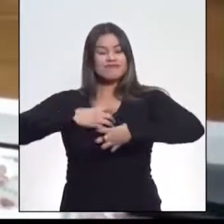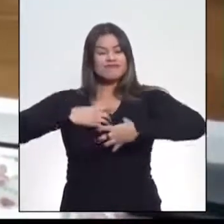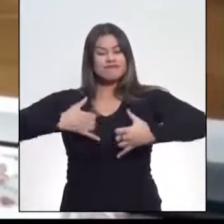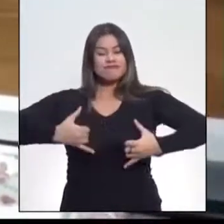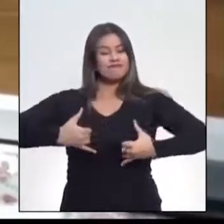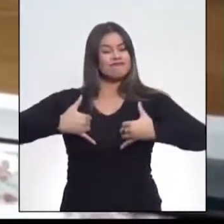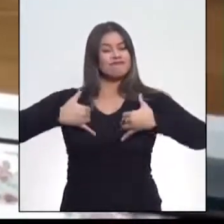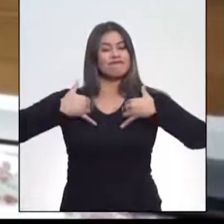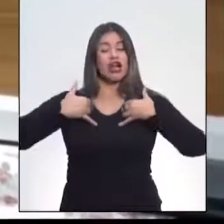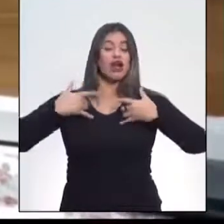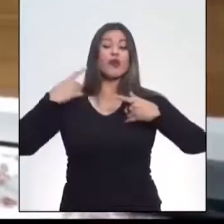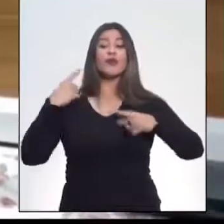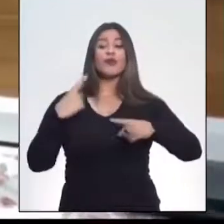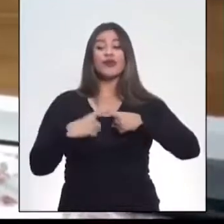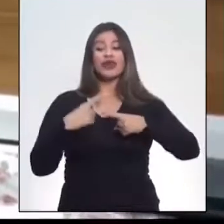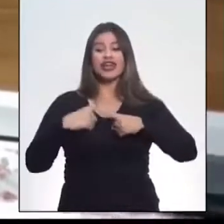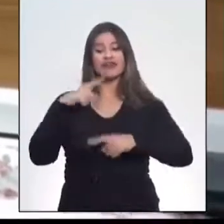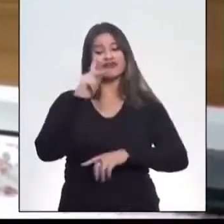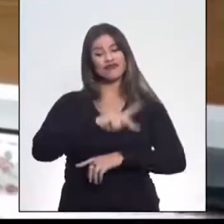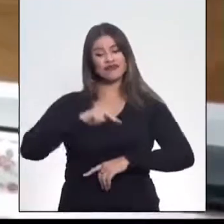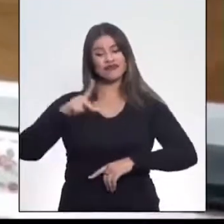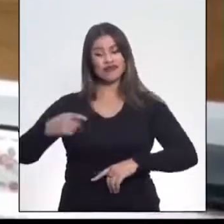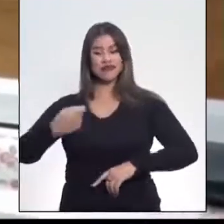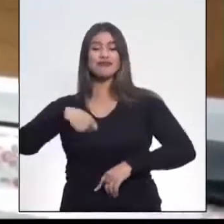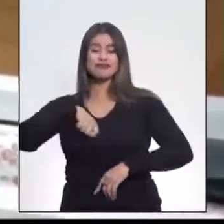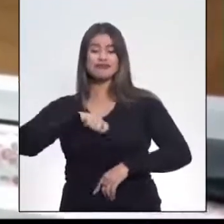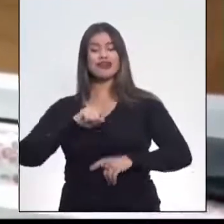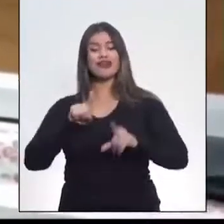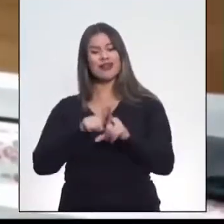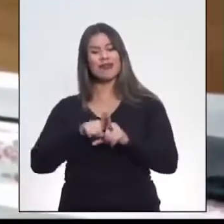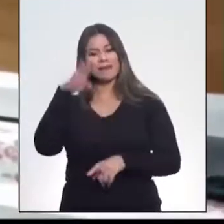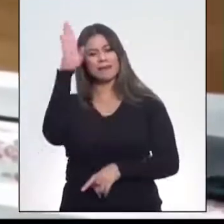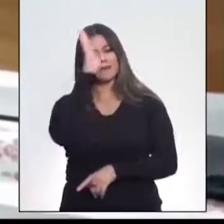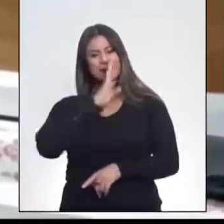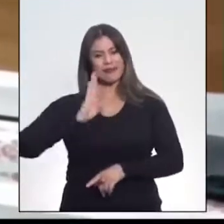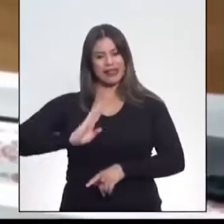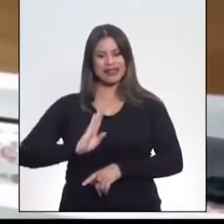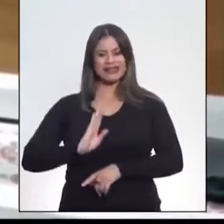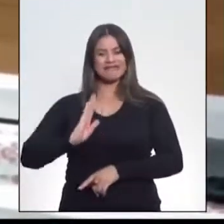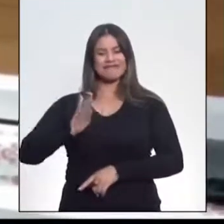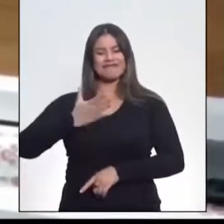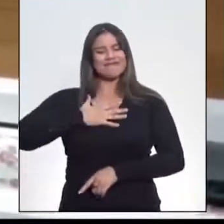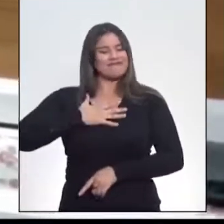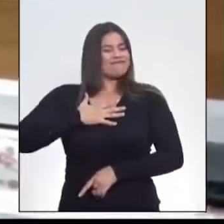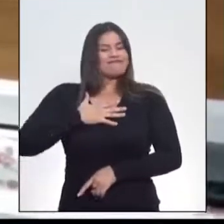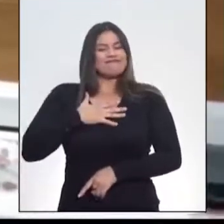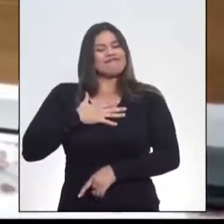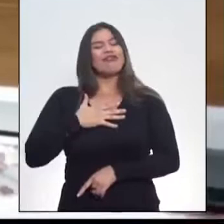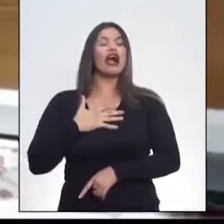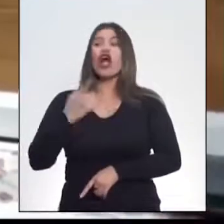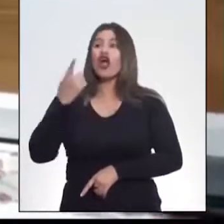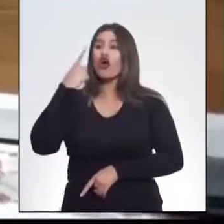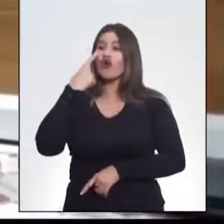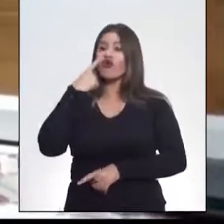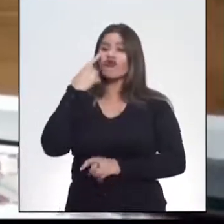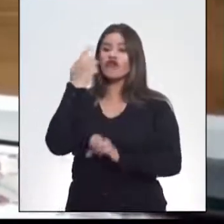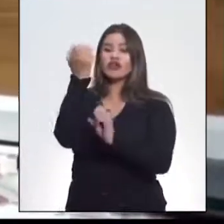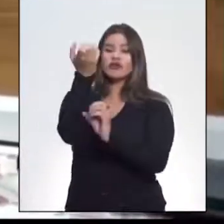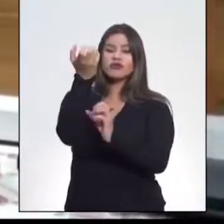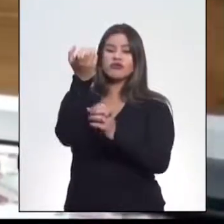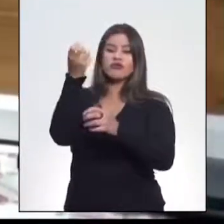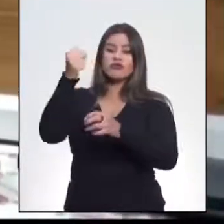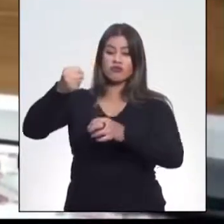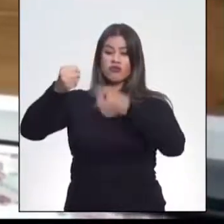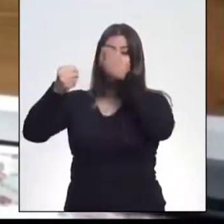como professora e quando brasileira quando eu vi a chama eu pensei na representação entre a